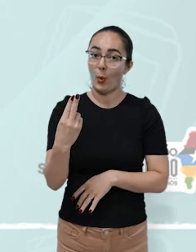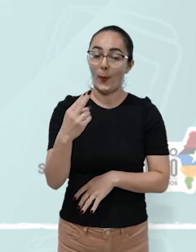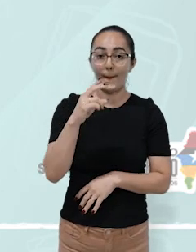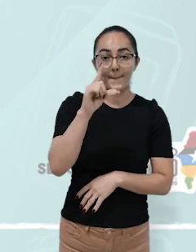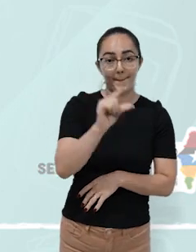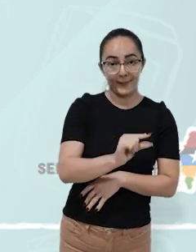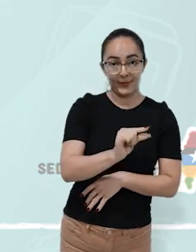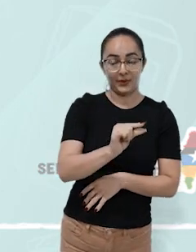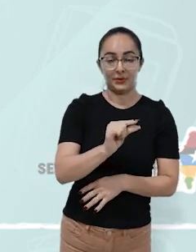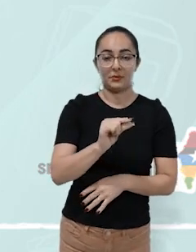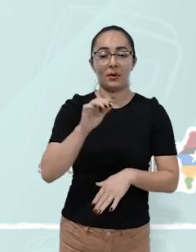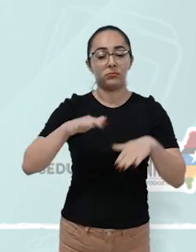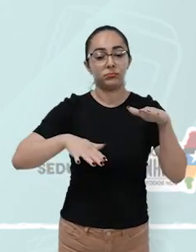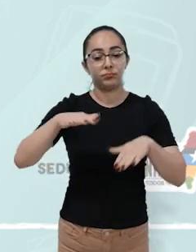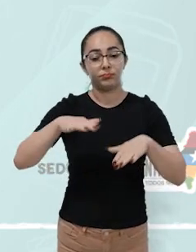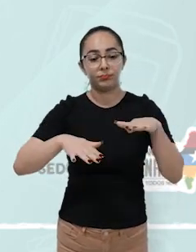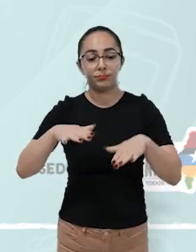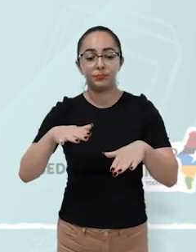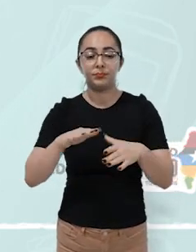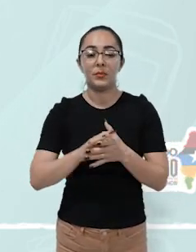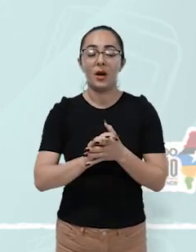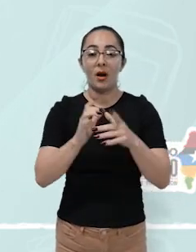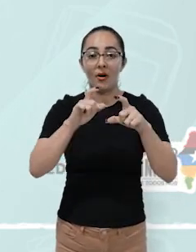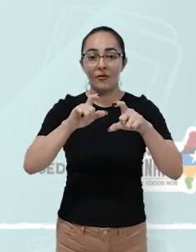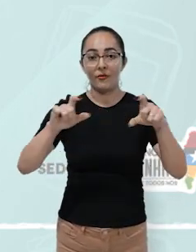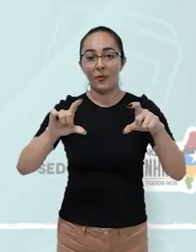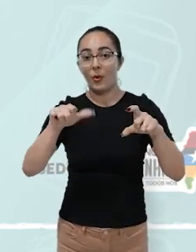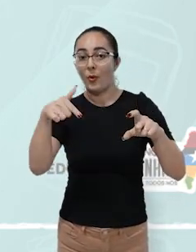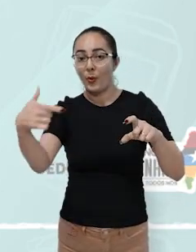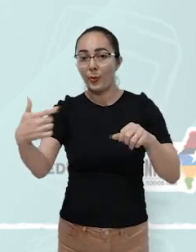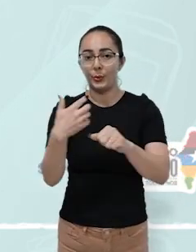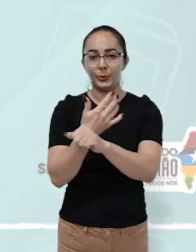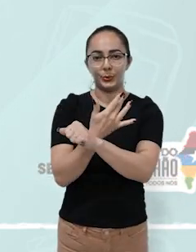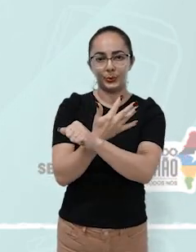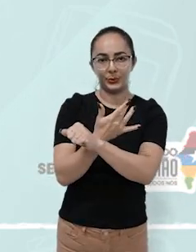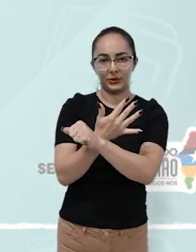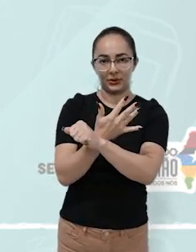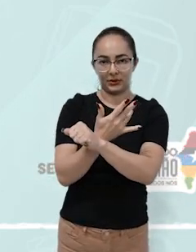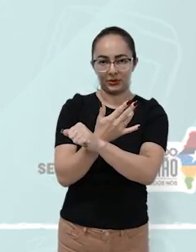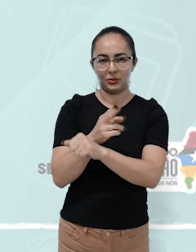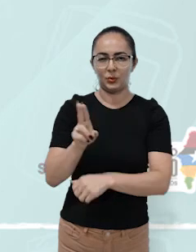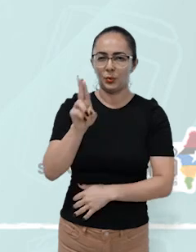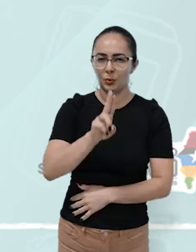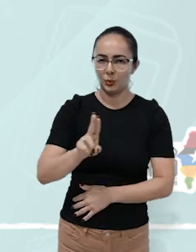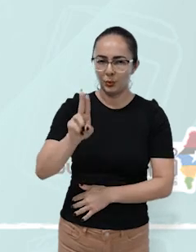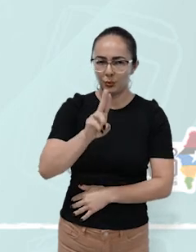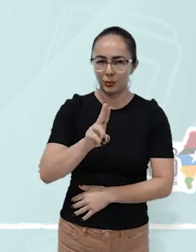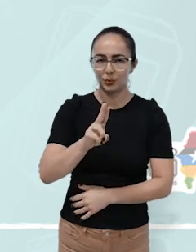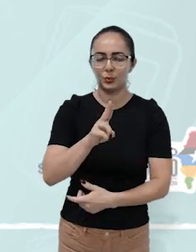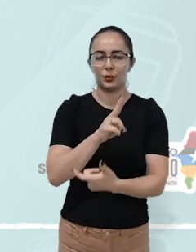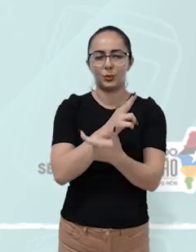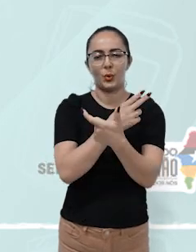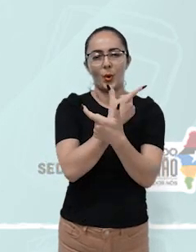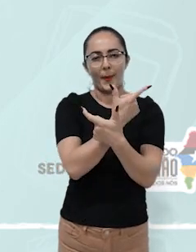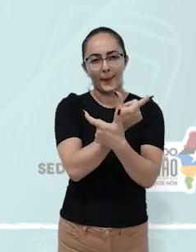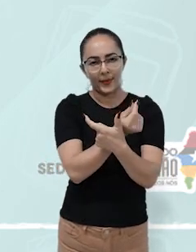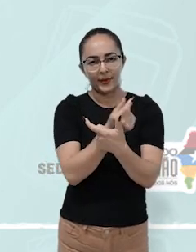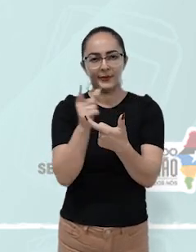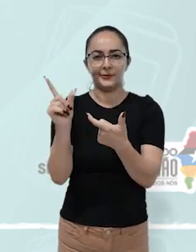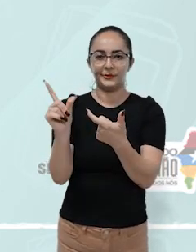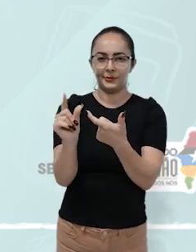oxigênios. Determinam-se as fórmulas de outros ácidos, com o uso de prefixos e de